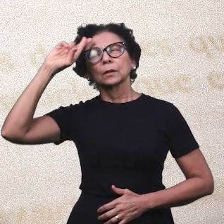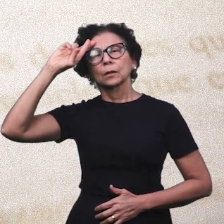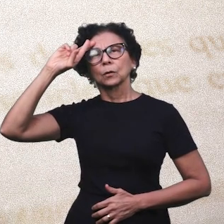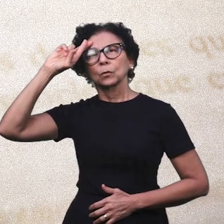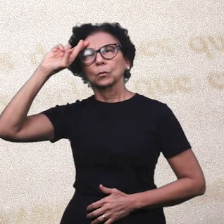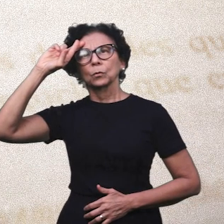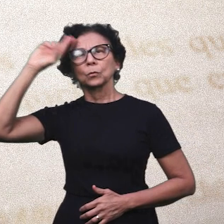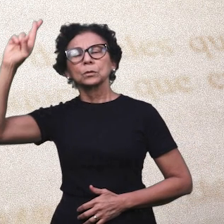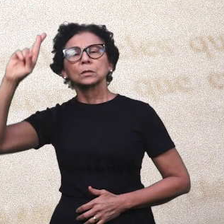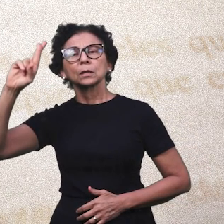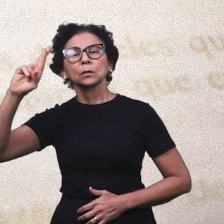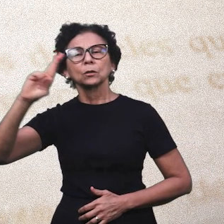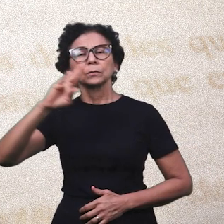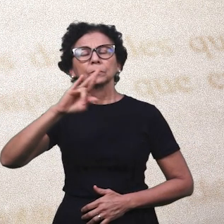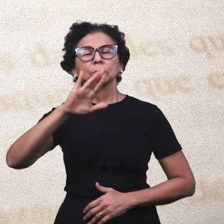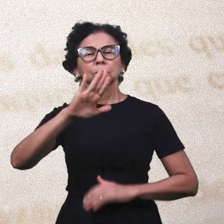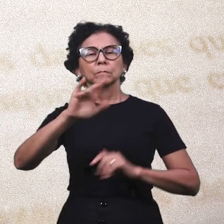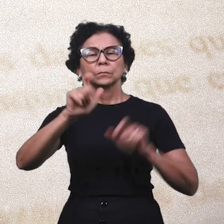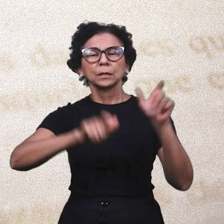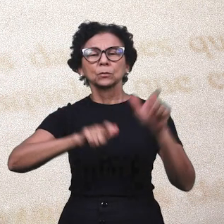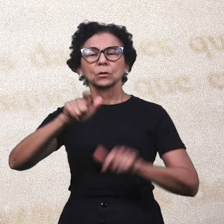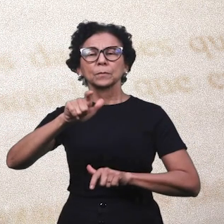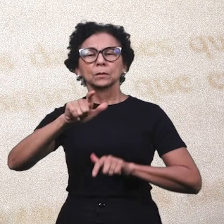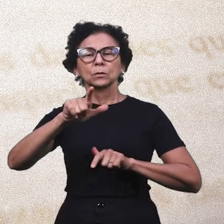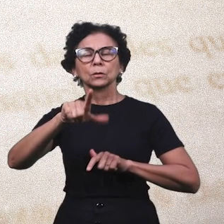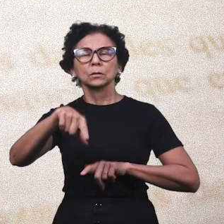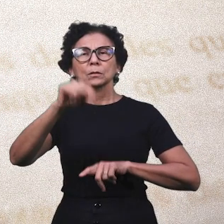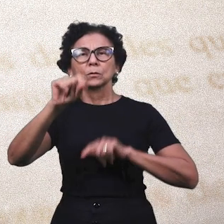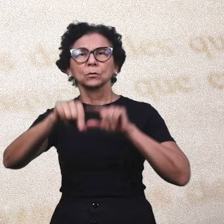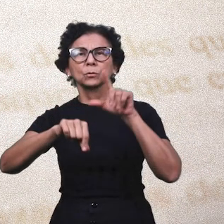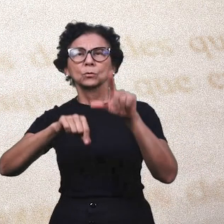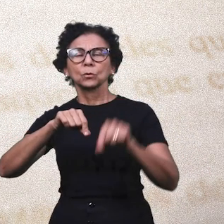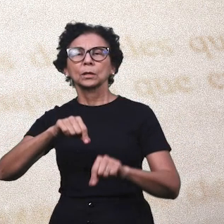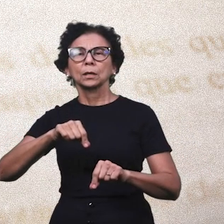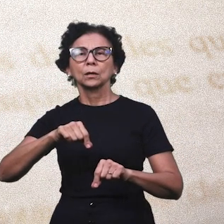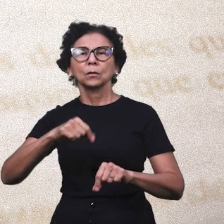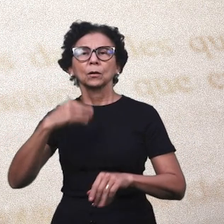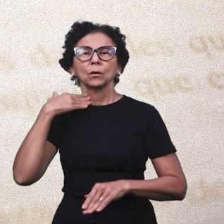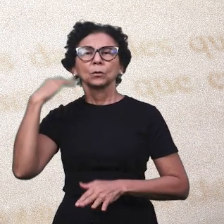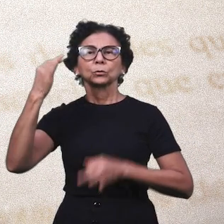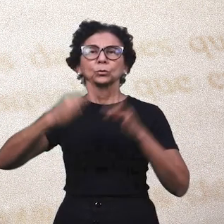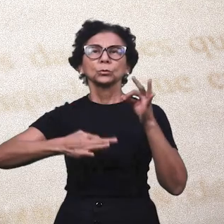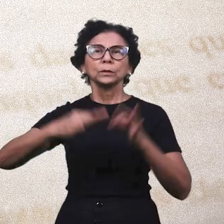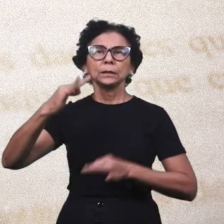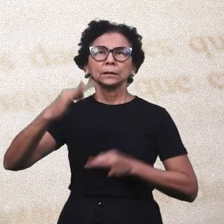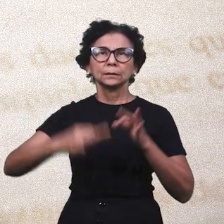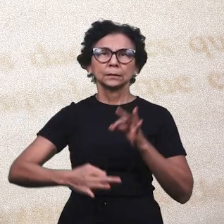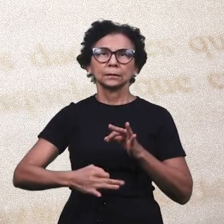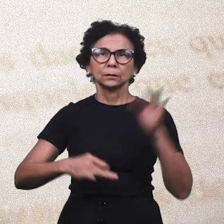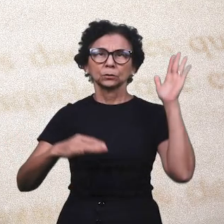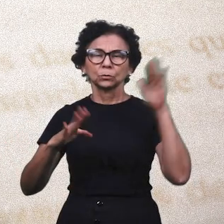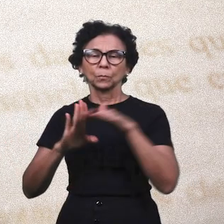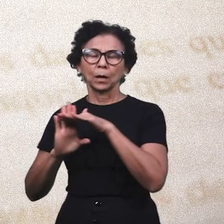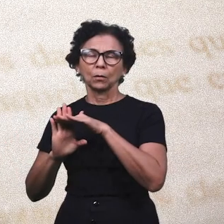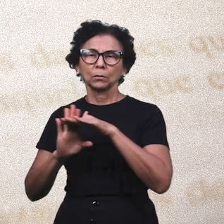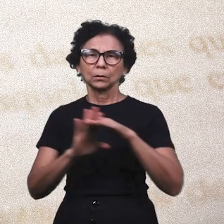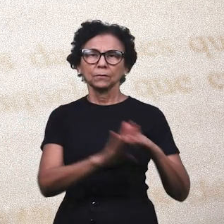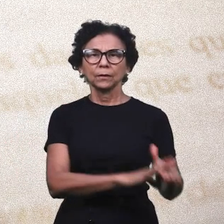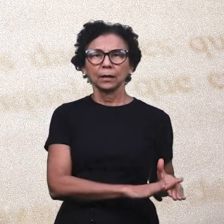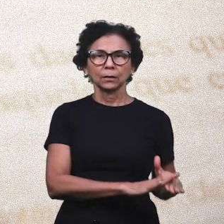Senhor juízes, que os livraram da mão dos que os roubaram.